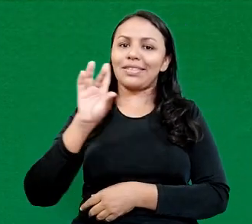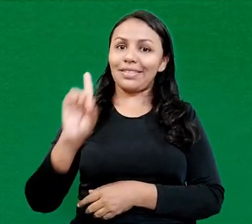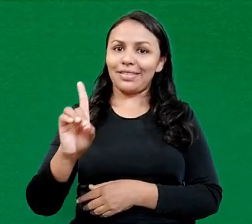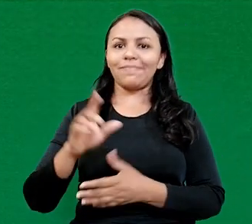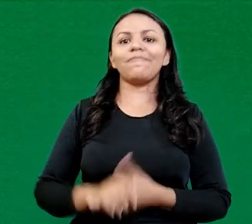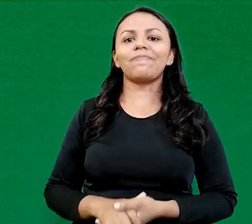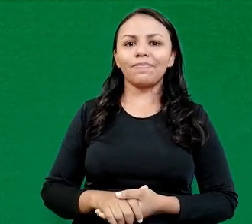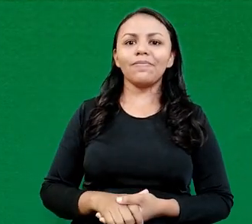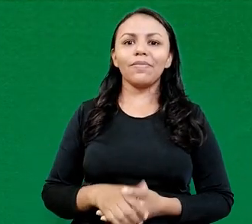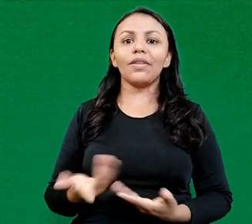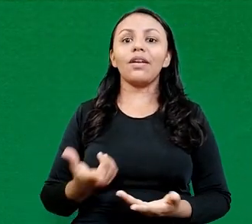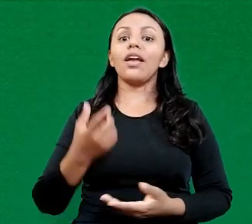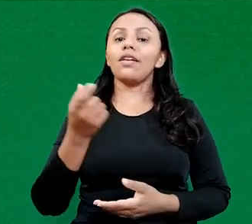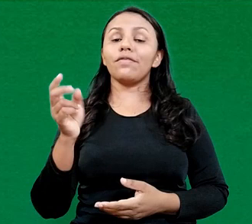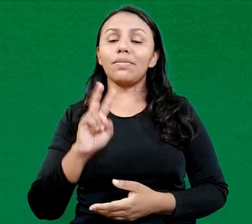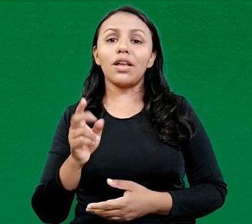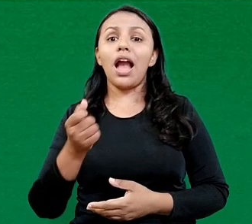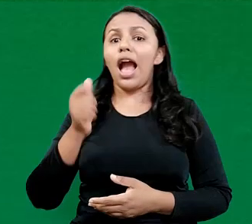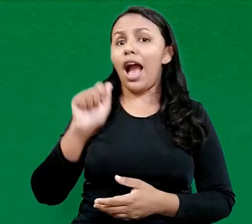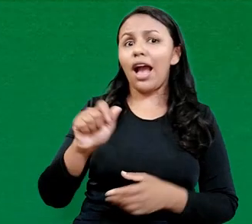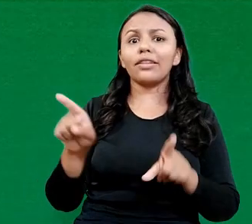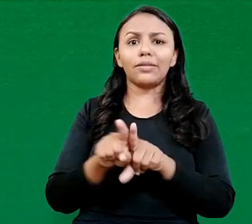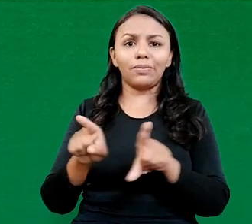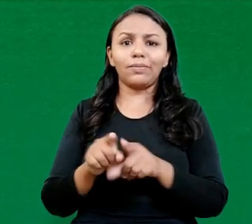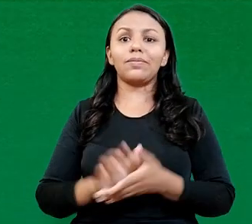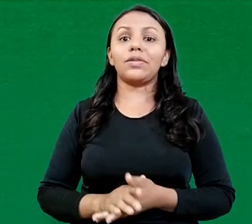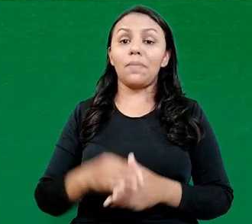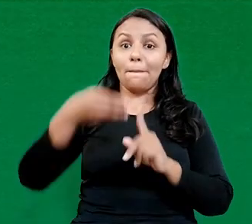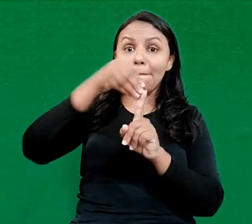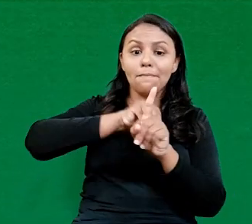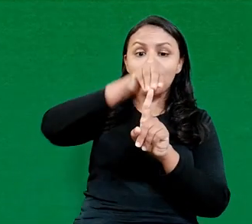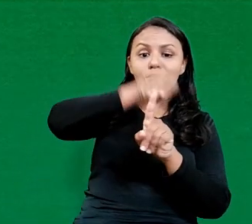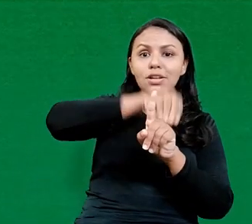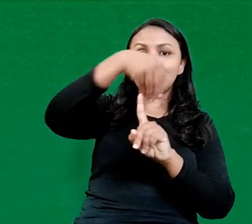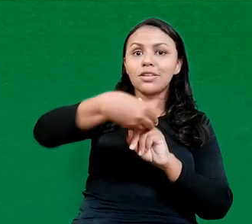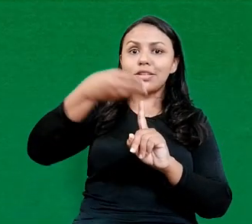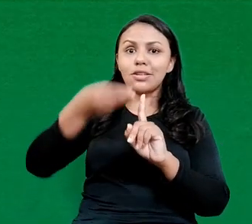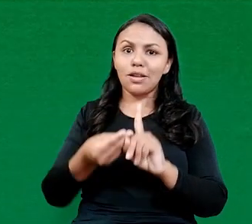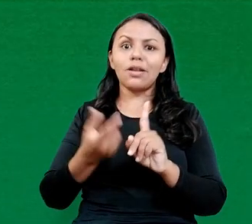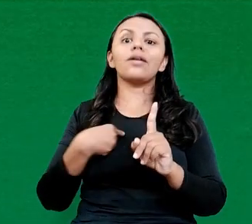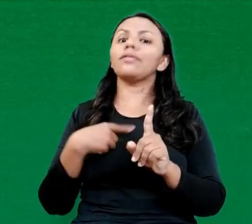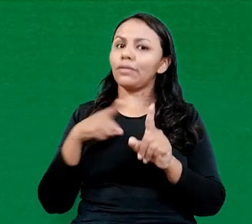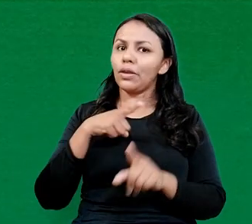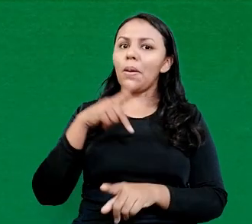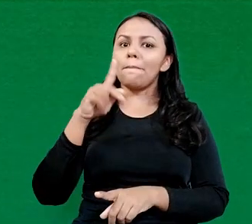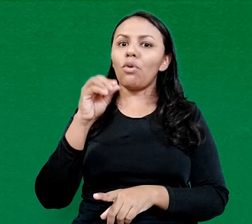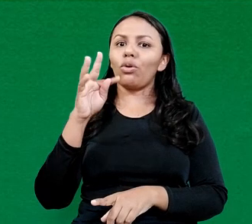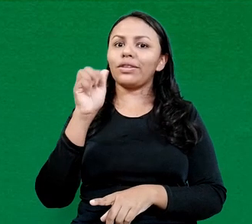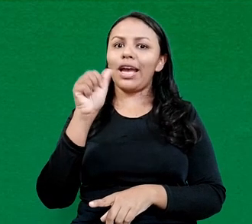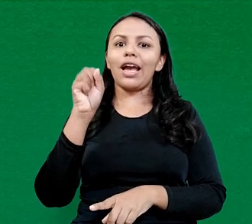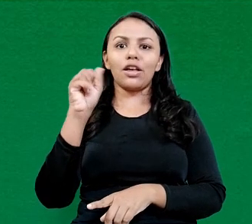quando necessário, em suplementos. Você tem a banana como fonte de potássio, e se for